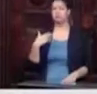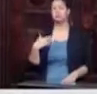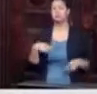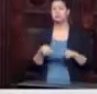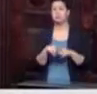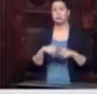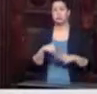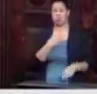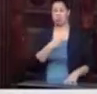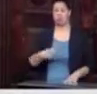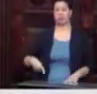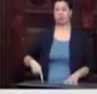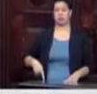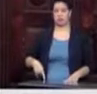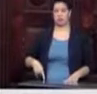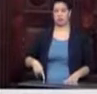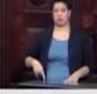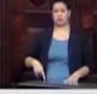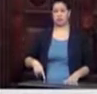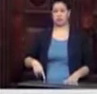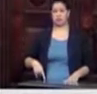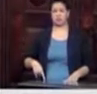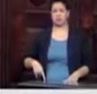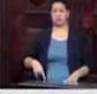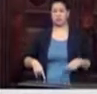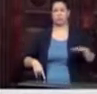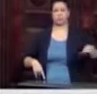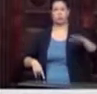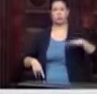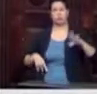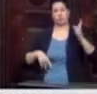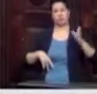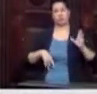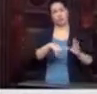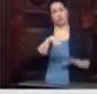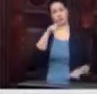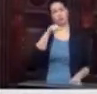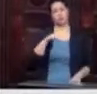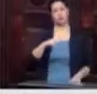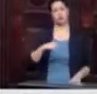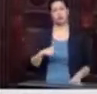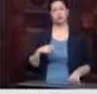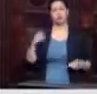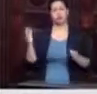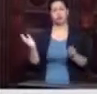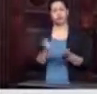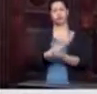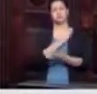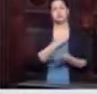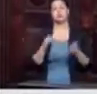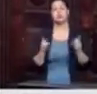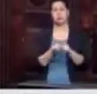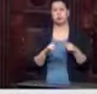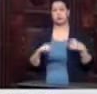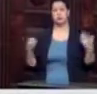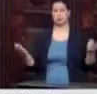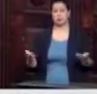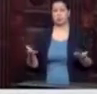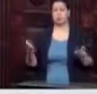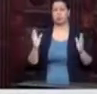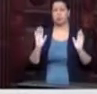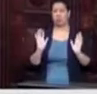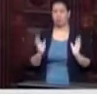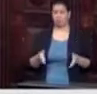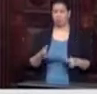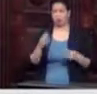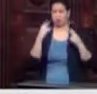a presidenta eleita num golpe parlamentar, e hoje já é público e notório que não